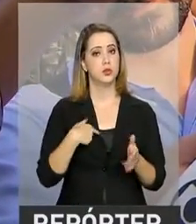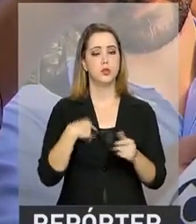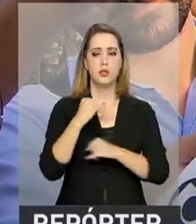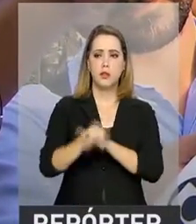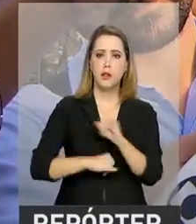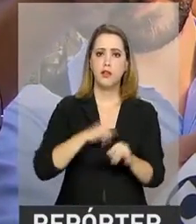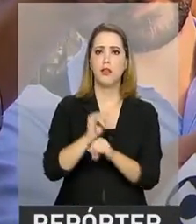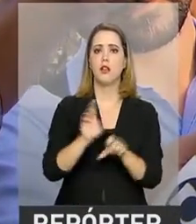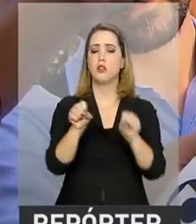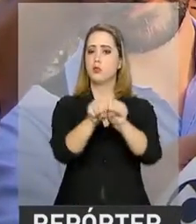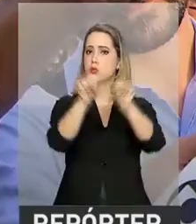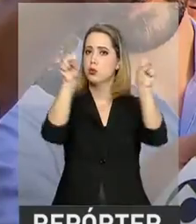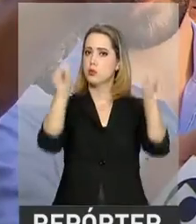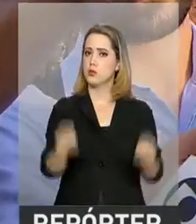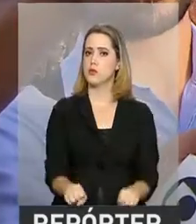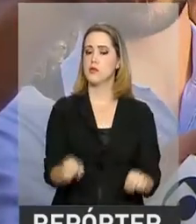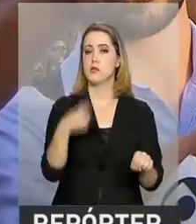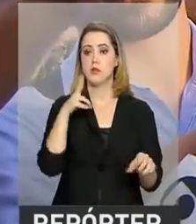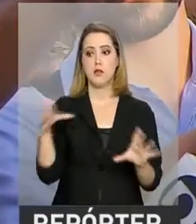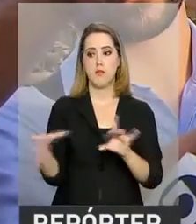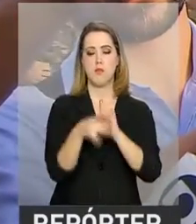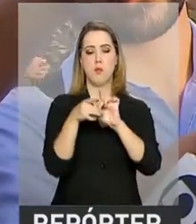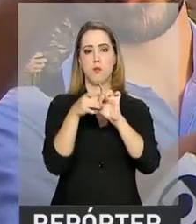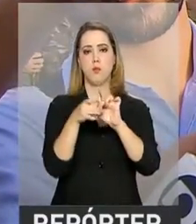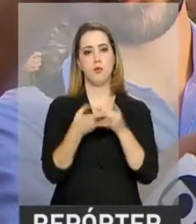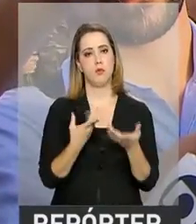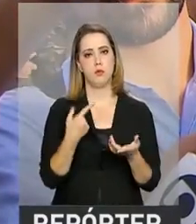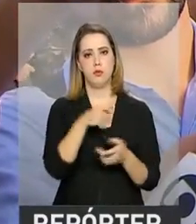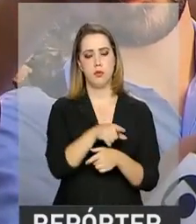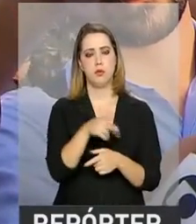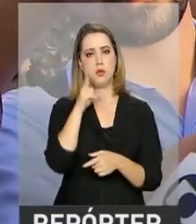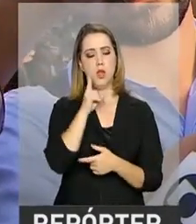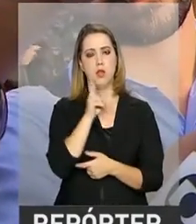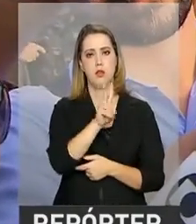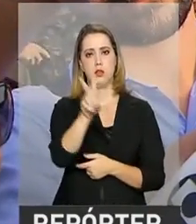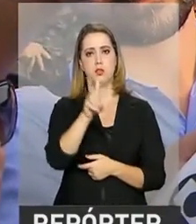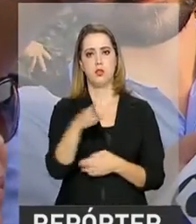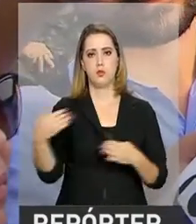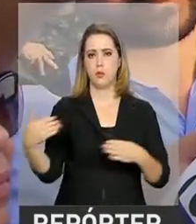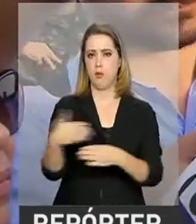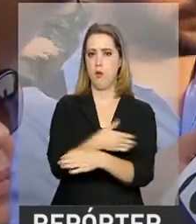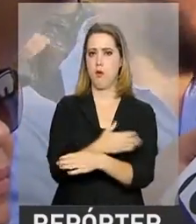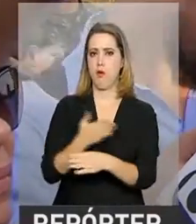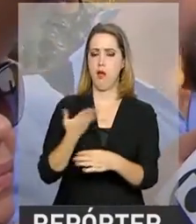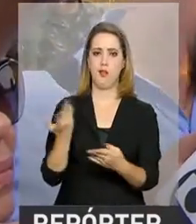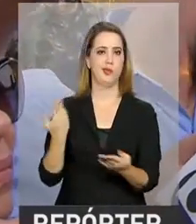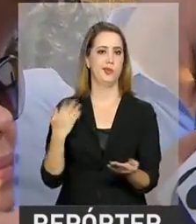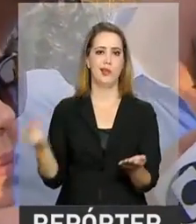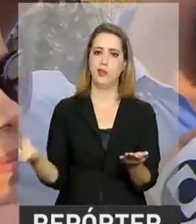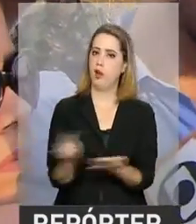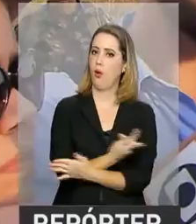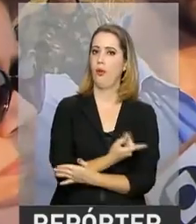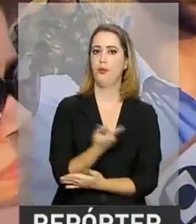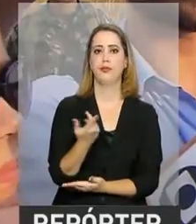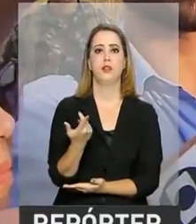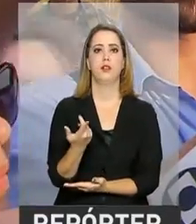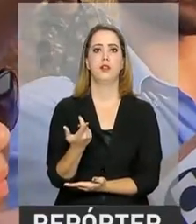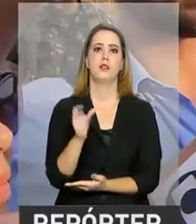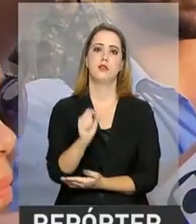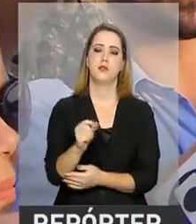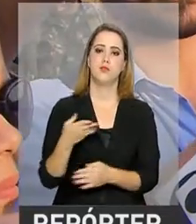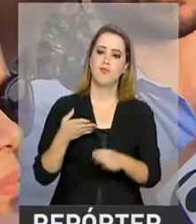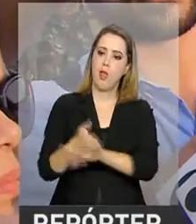de Monitoramento de Fronteiras, para que esses casos que ainda acontecem de passagem de drogas, de armas,